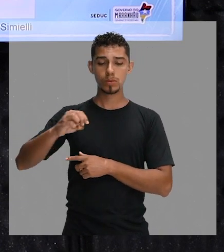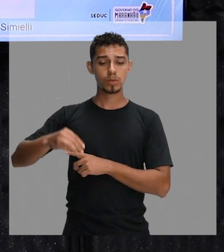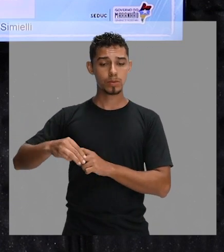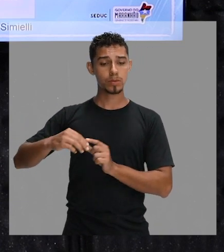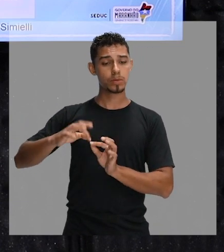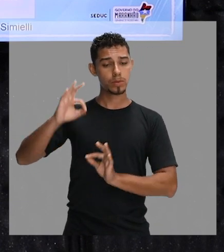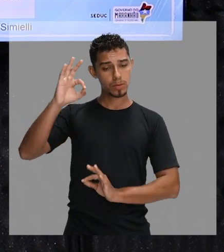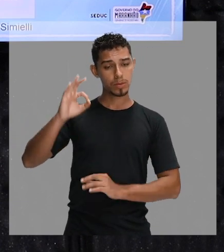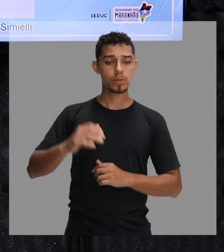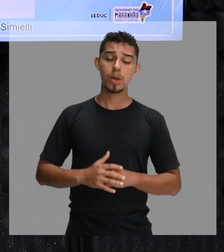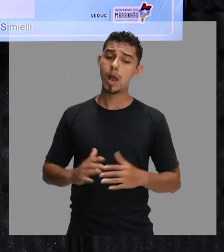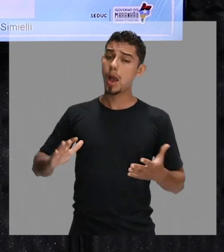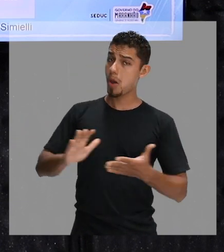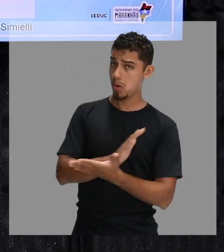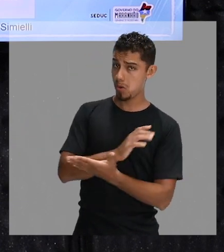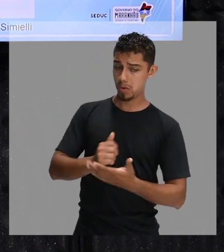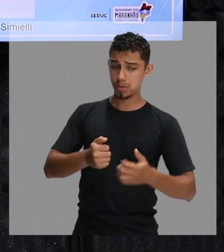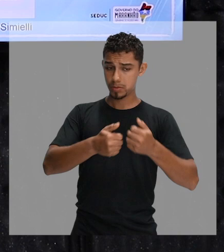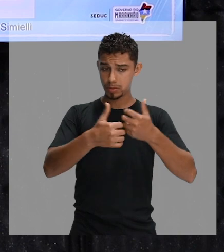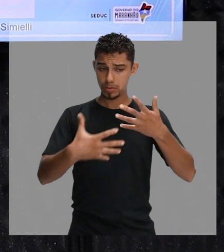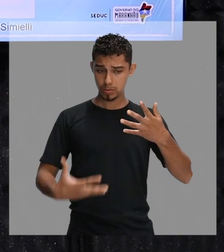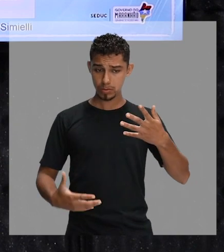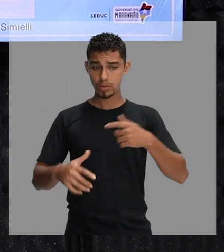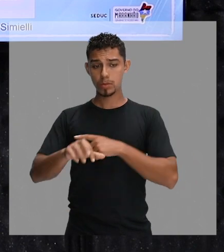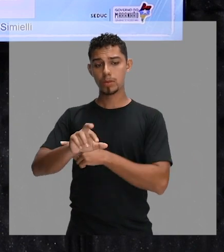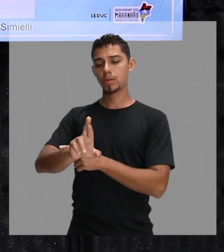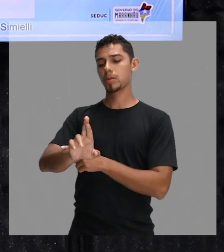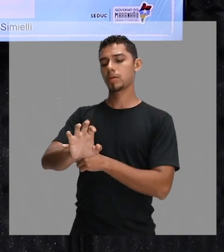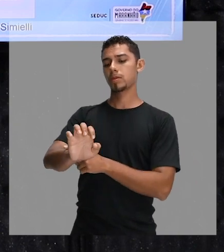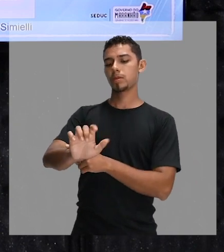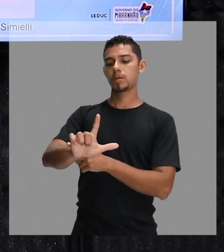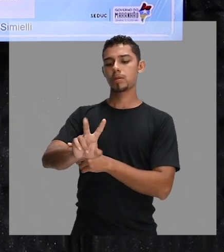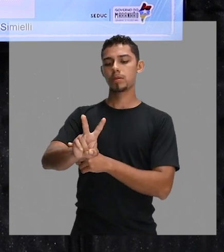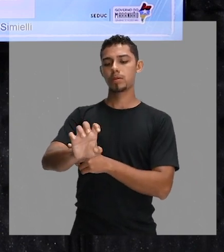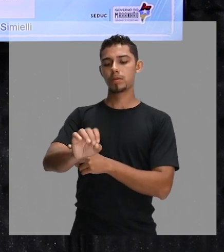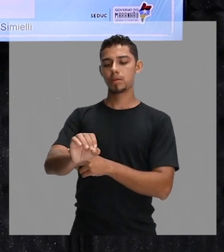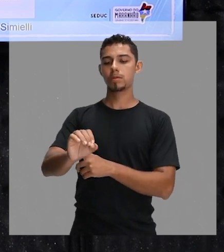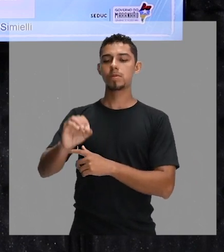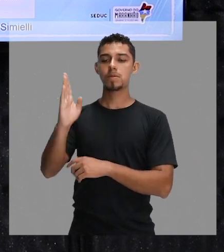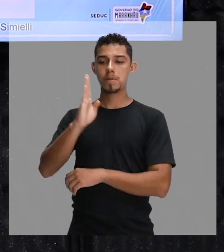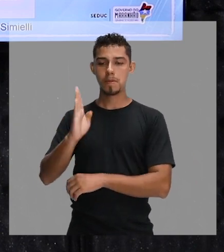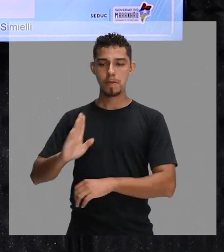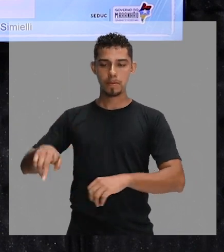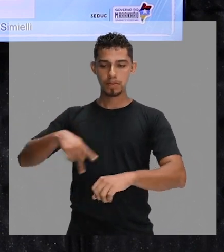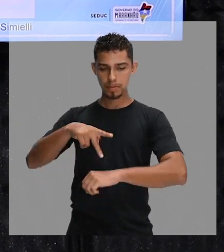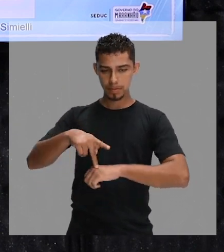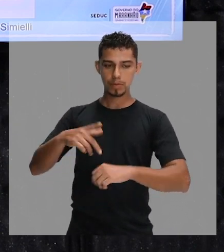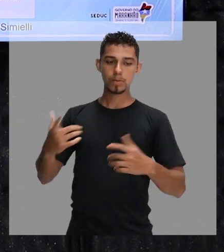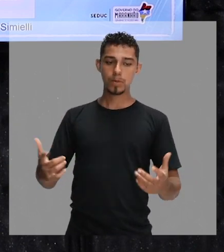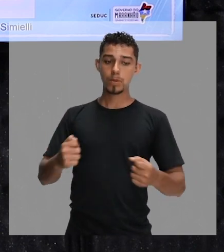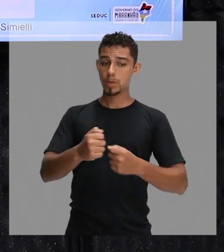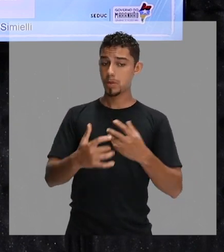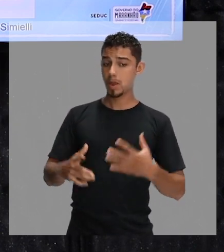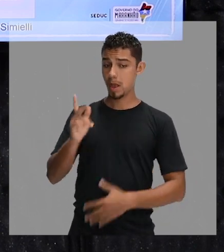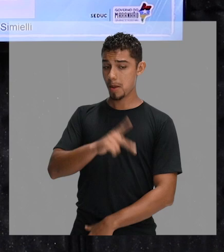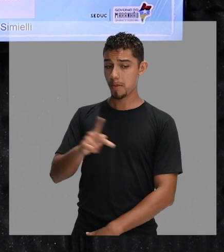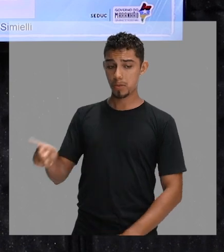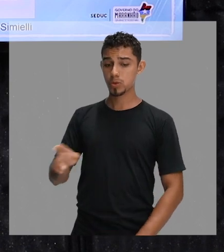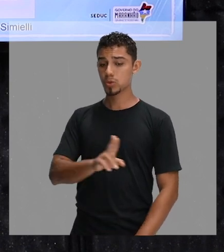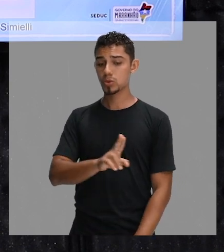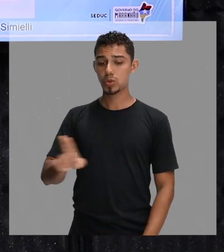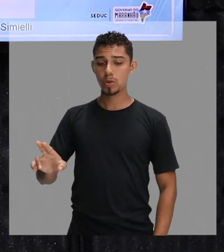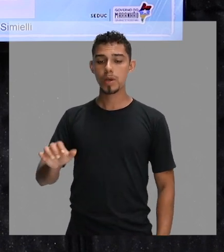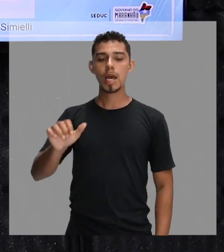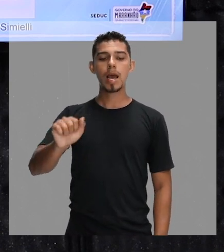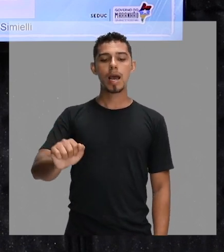Agora, algumas classificações do relevo brasileiro. Uma primeira classificação é uma classificação elaborada pelo professor Haroldo